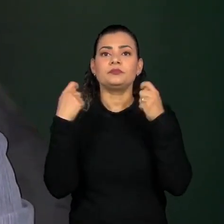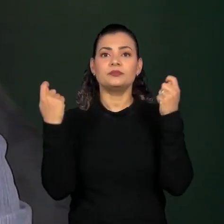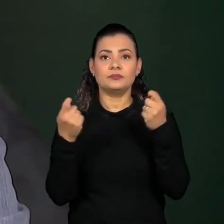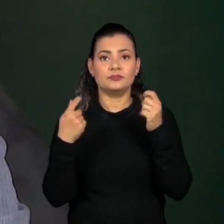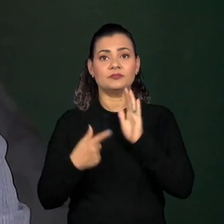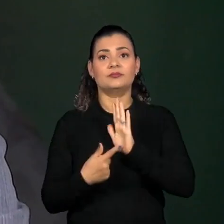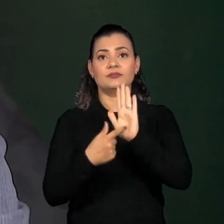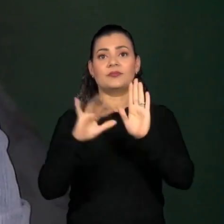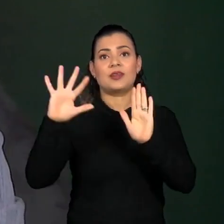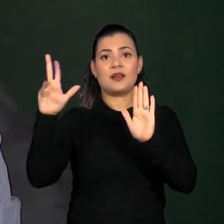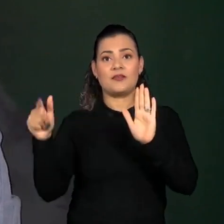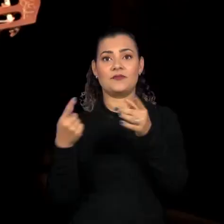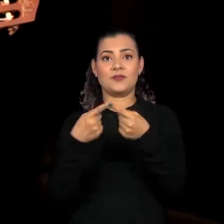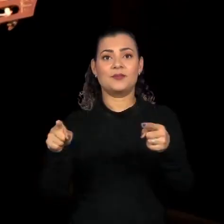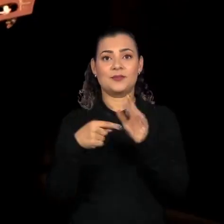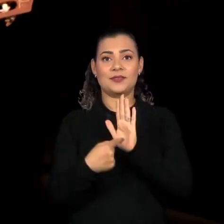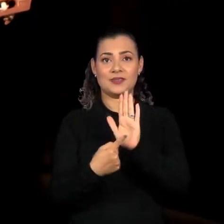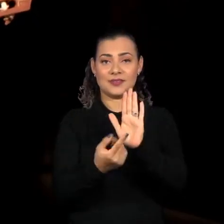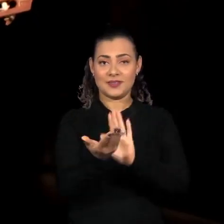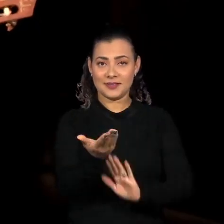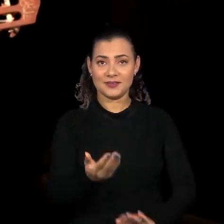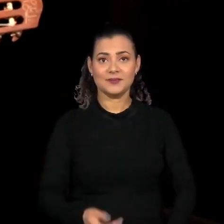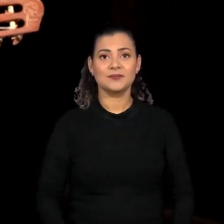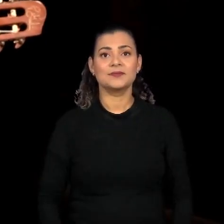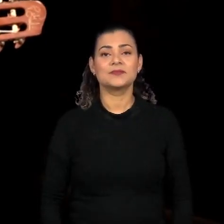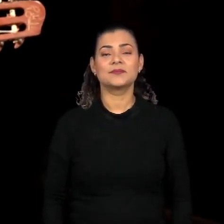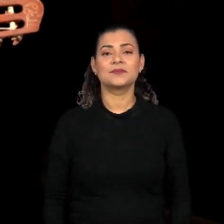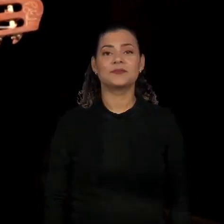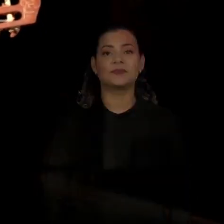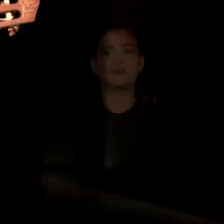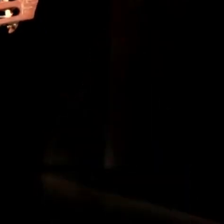Dialética Afromusicais.